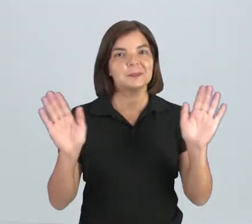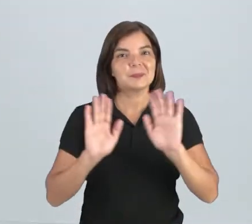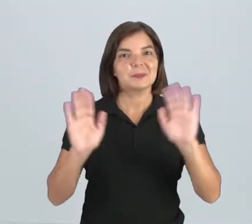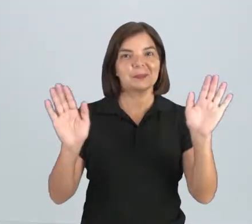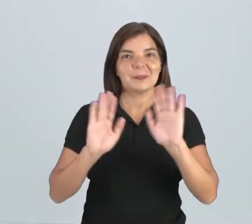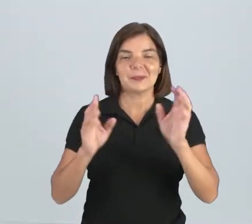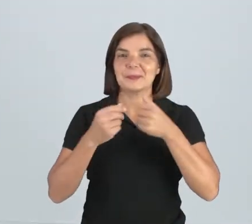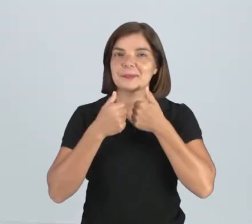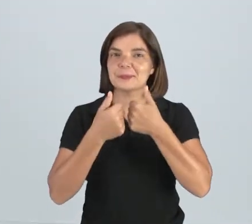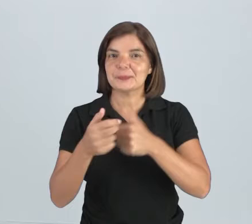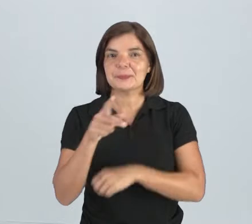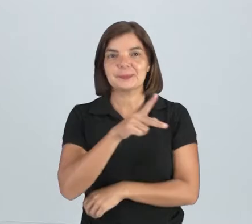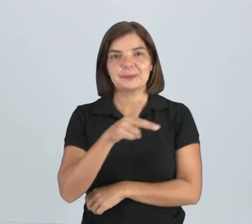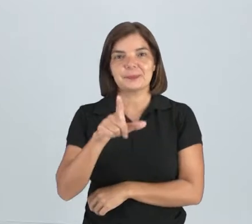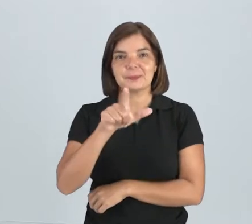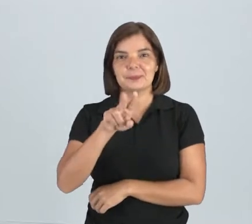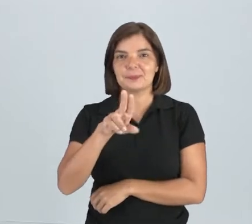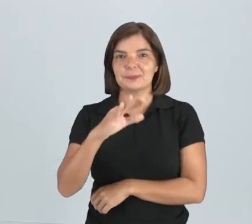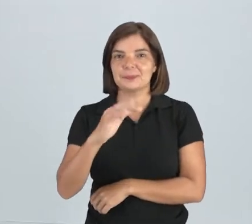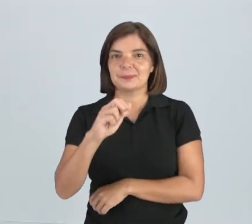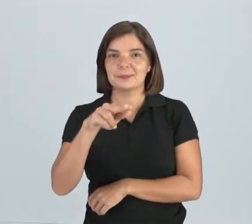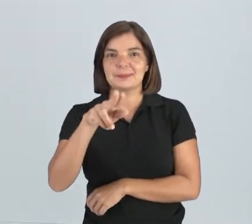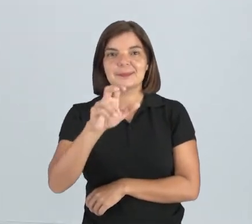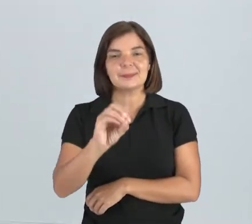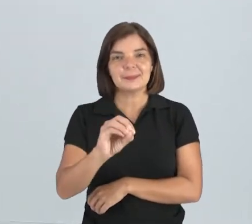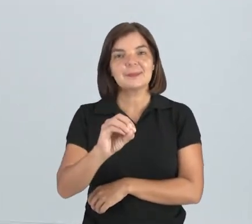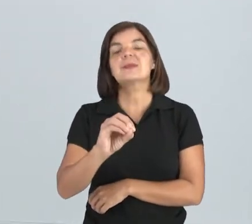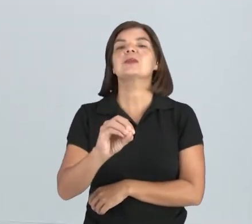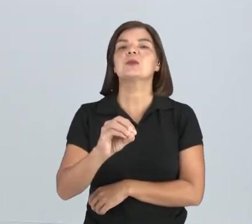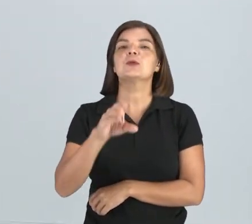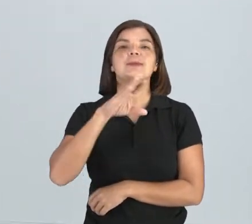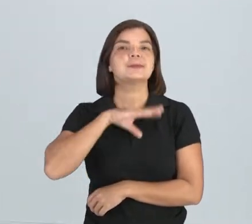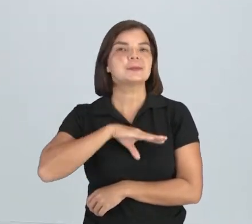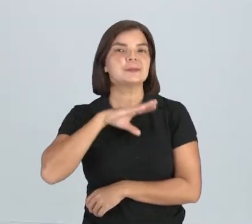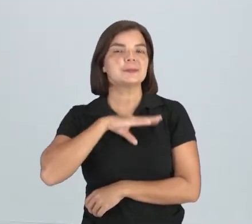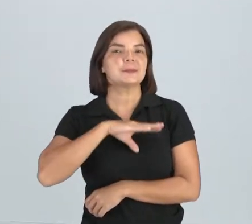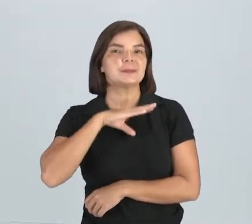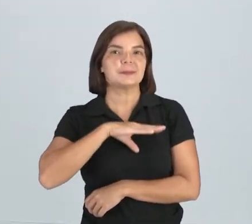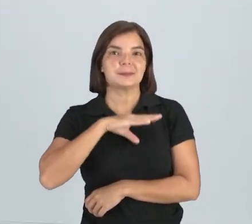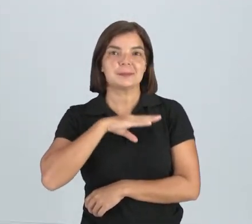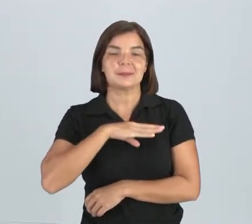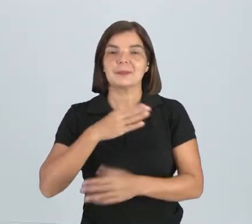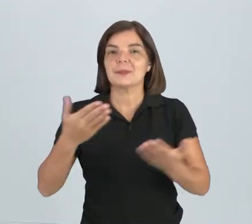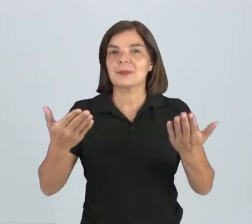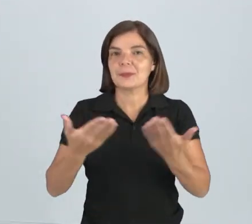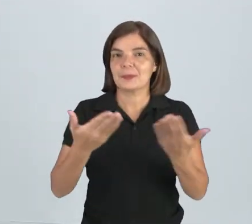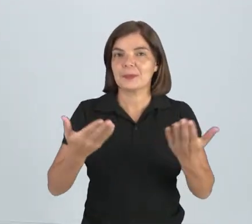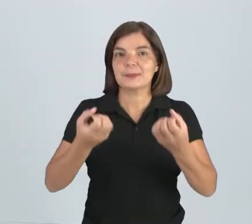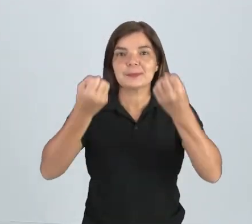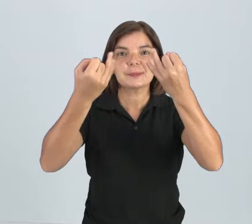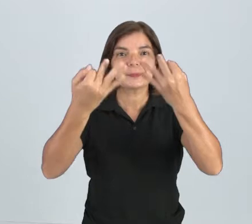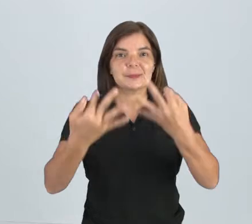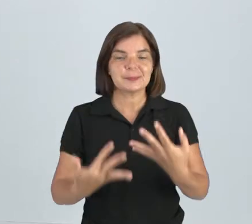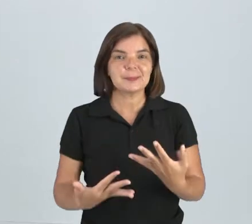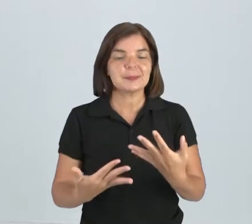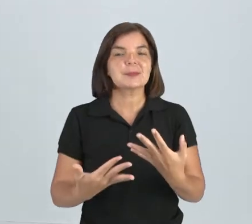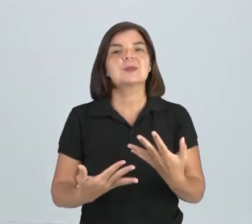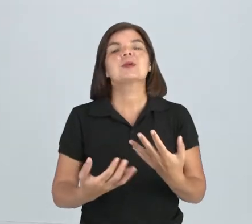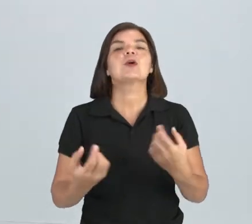Olá pessoal, eu sou o professor Luciano, de língua portuguesa, e hoje nós vamos falar